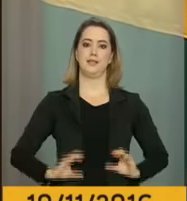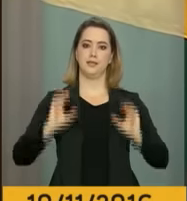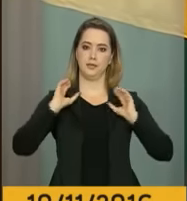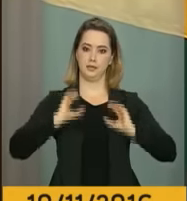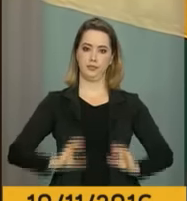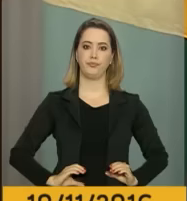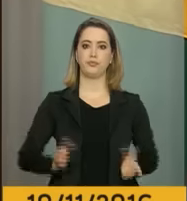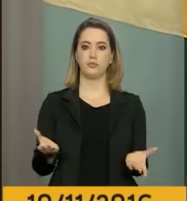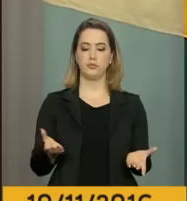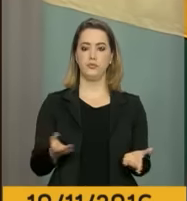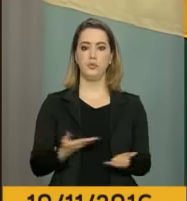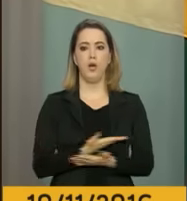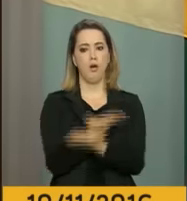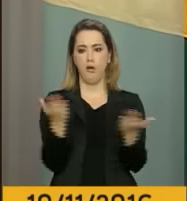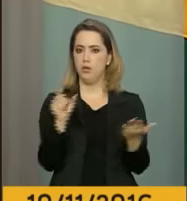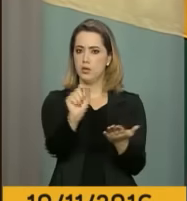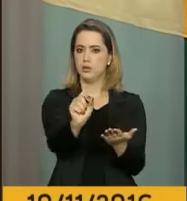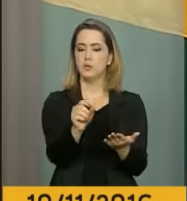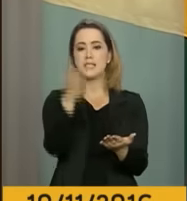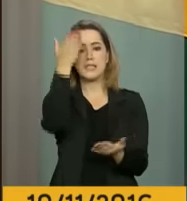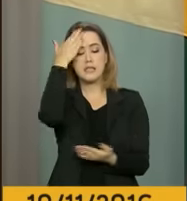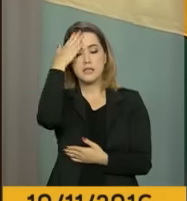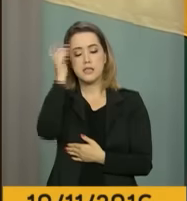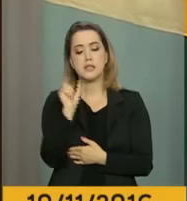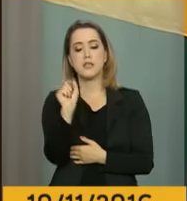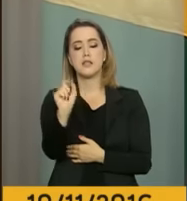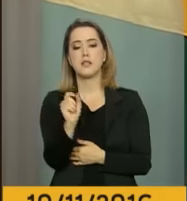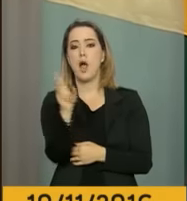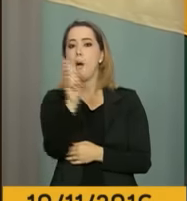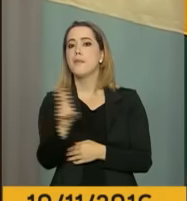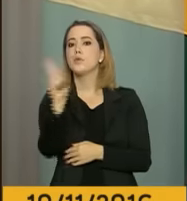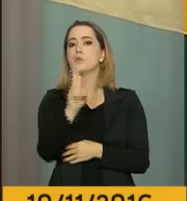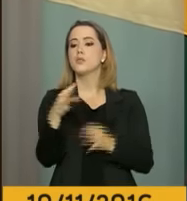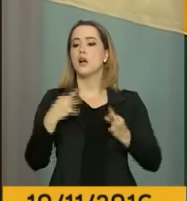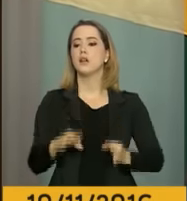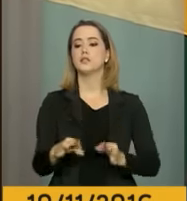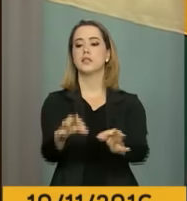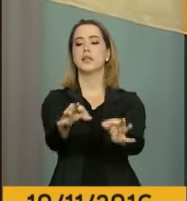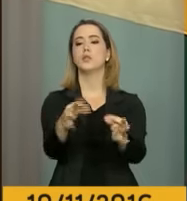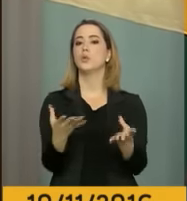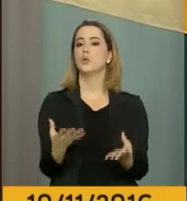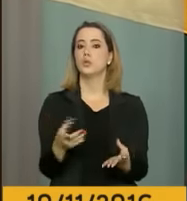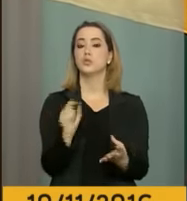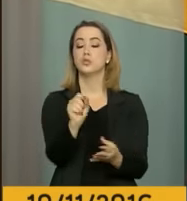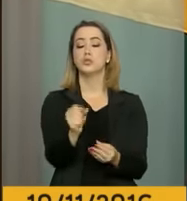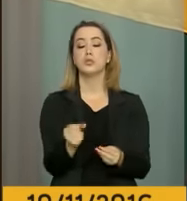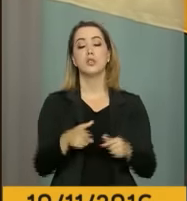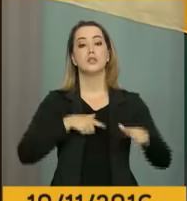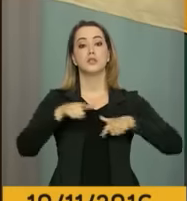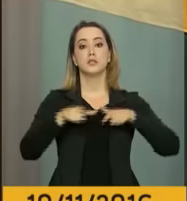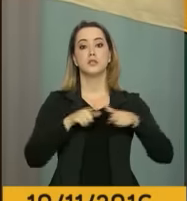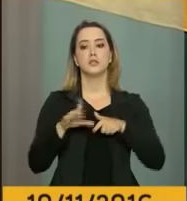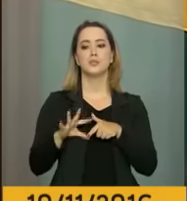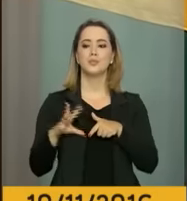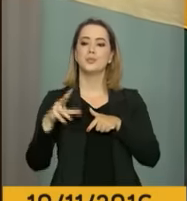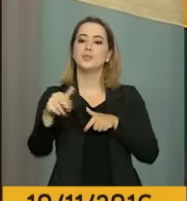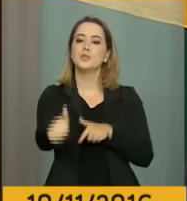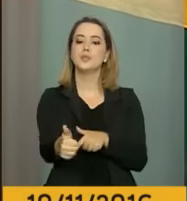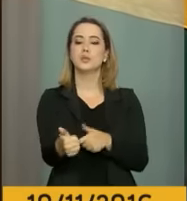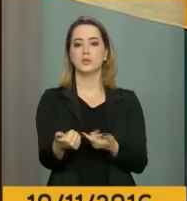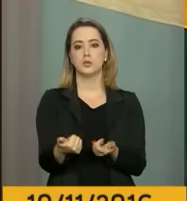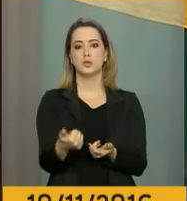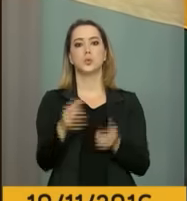Quando você domina certos setores da tecnologia ou da inovação, você exerce na sua plenitude